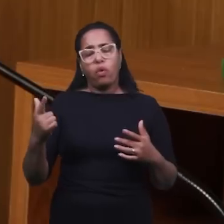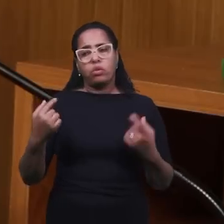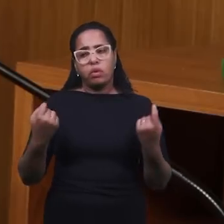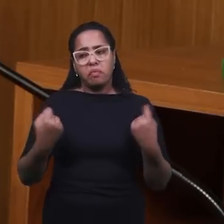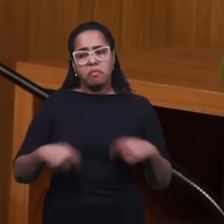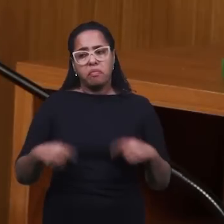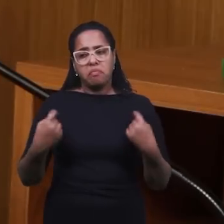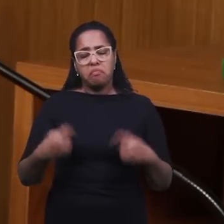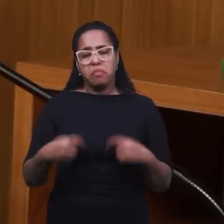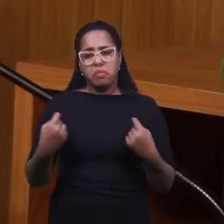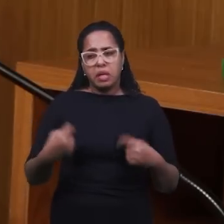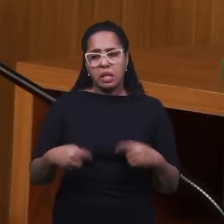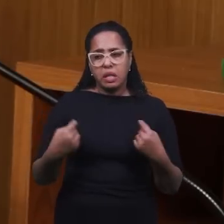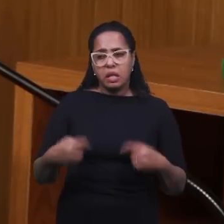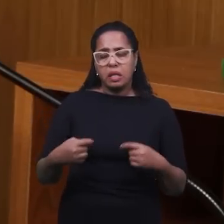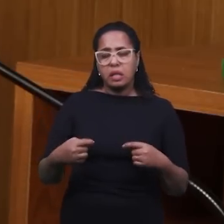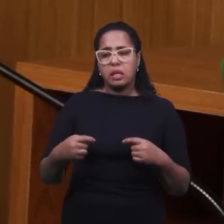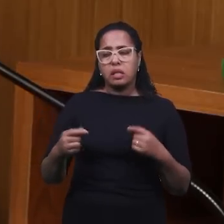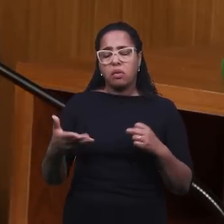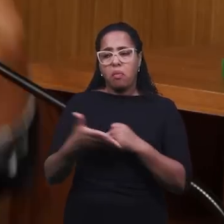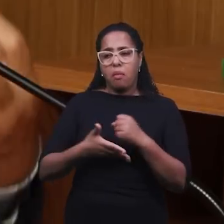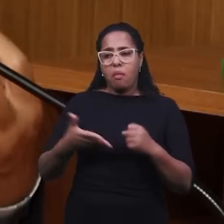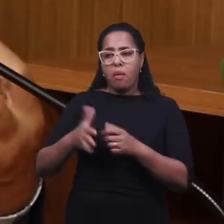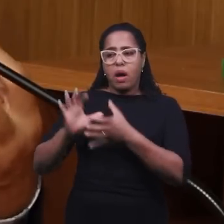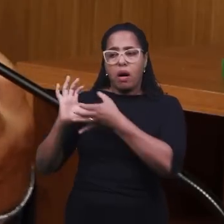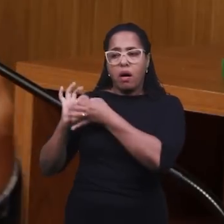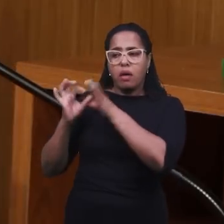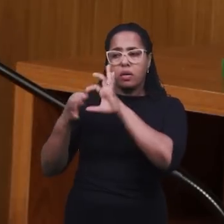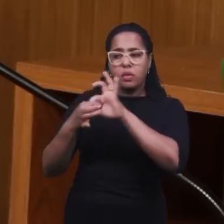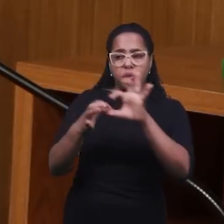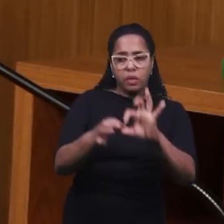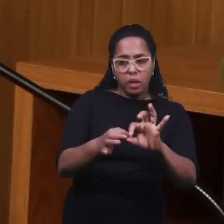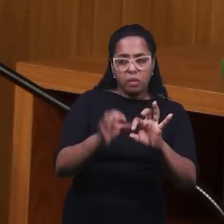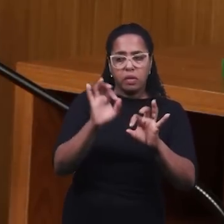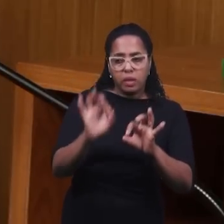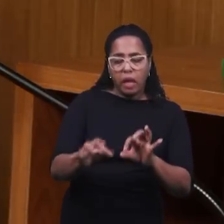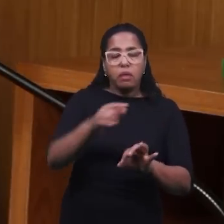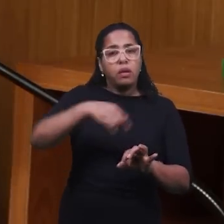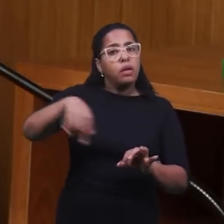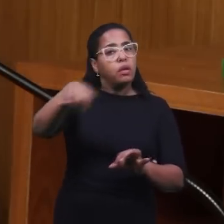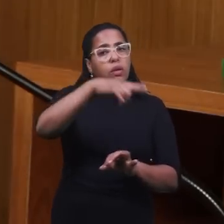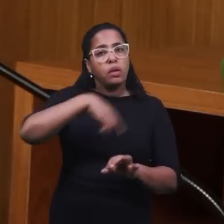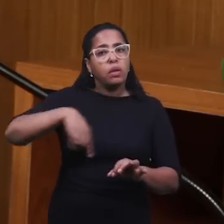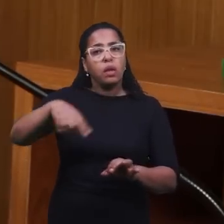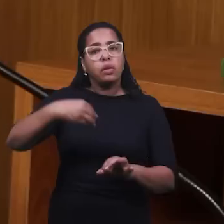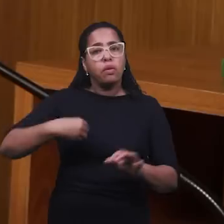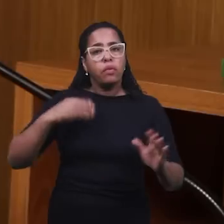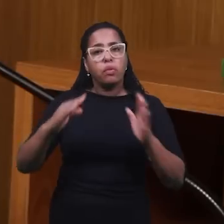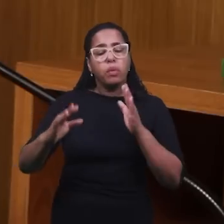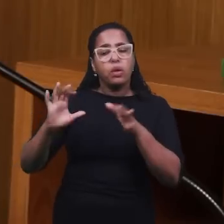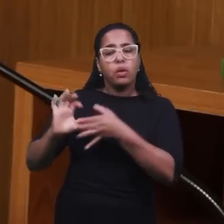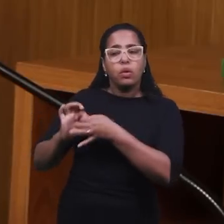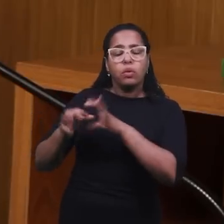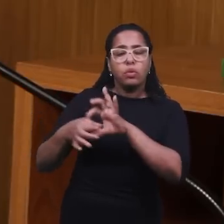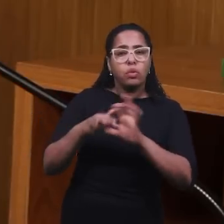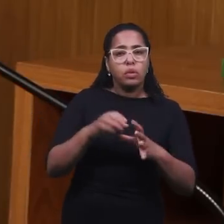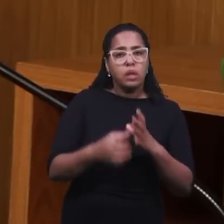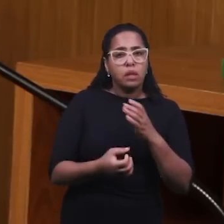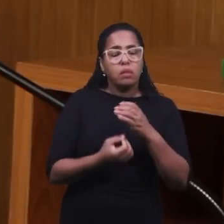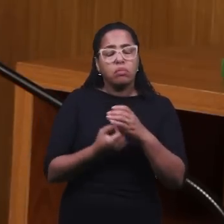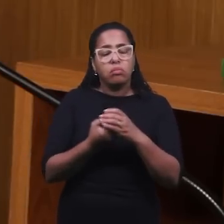a gente porque há algumas coisas, Josias, que você recebe pela fé. Outras coisas você também tem